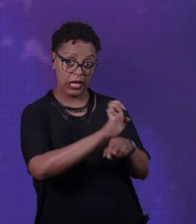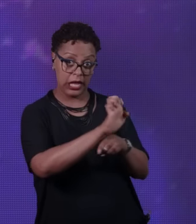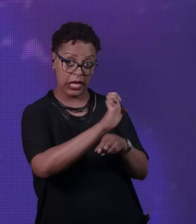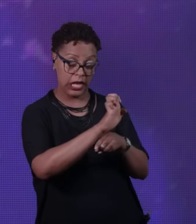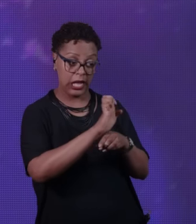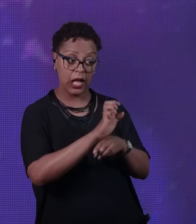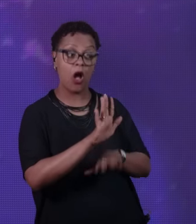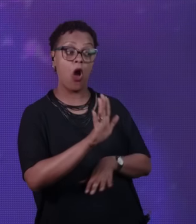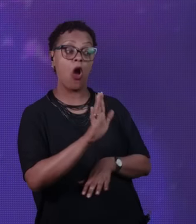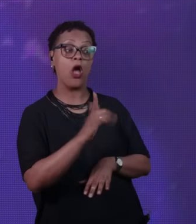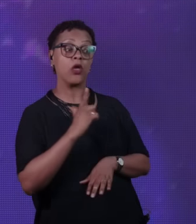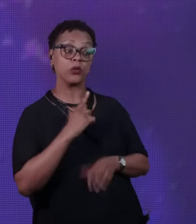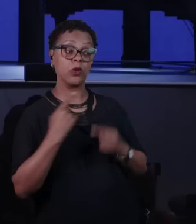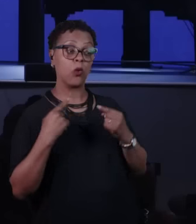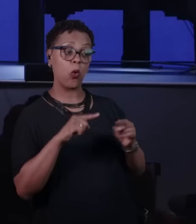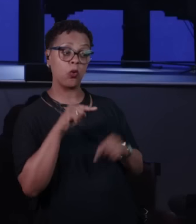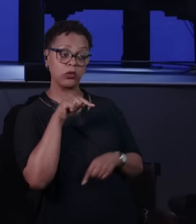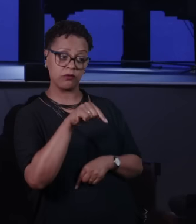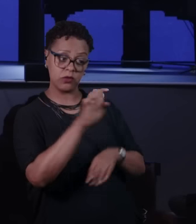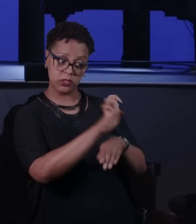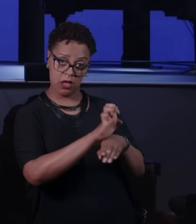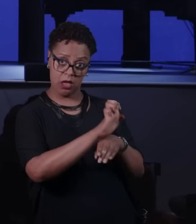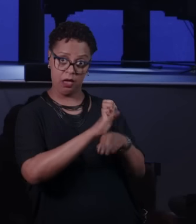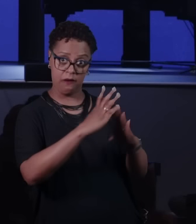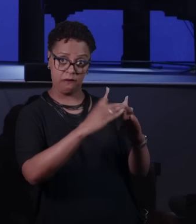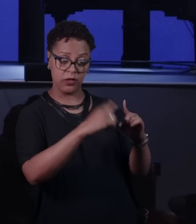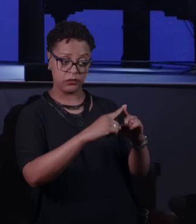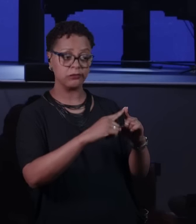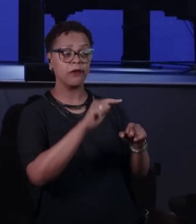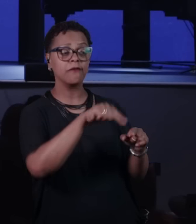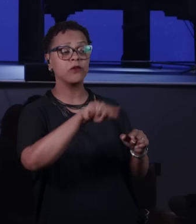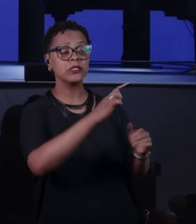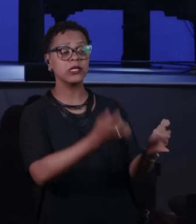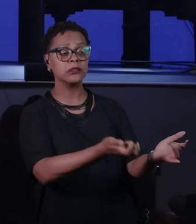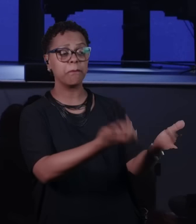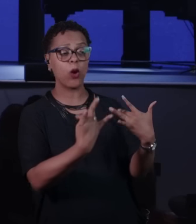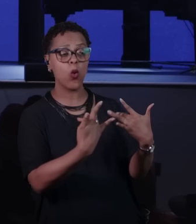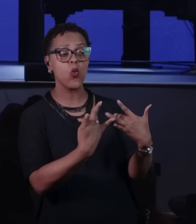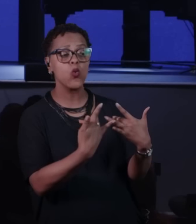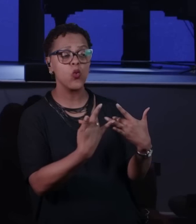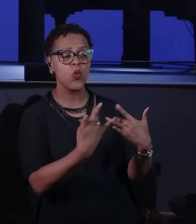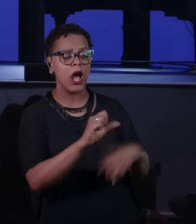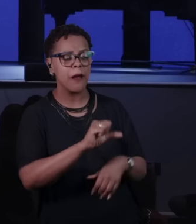tenho, porém, contra ti, que